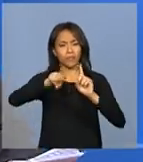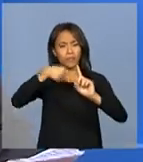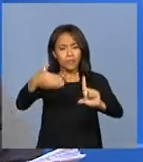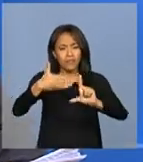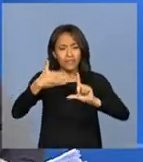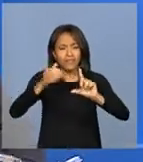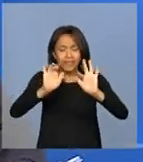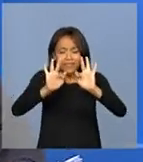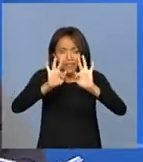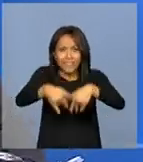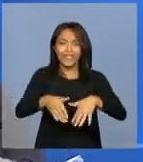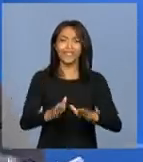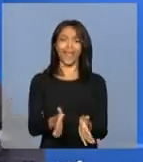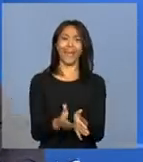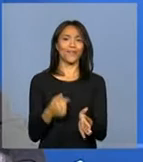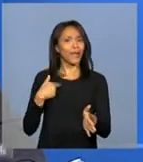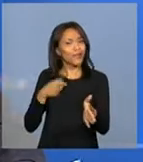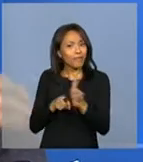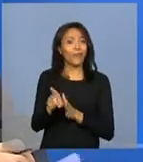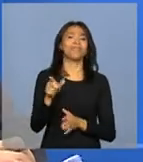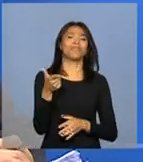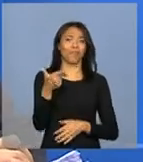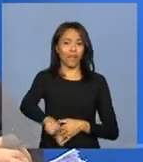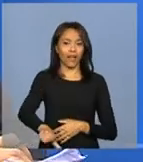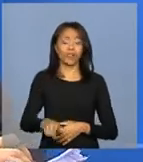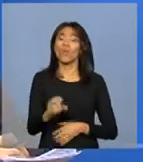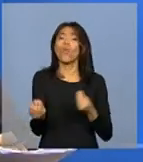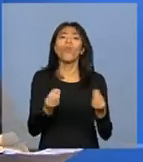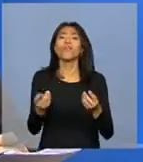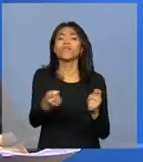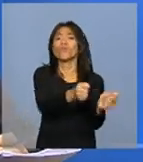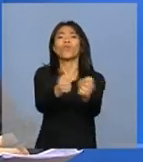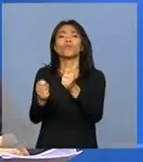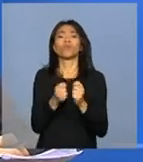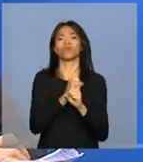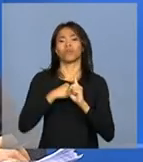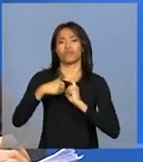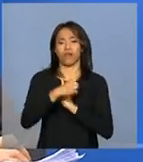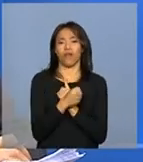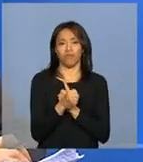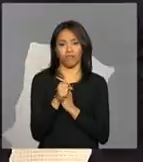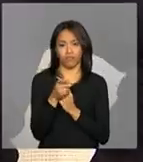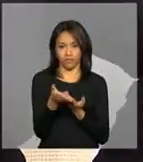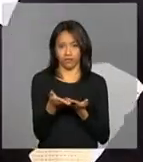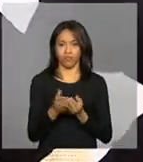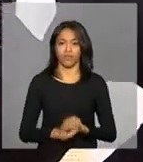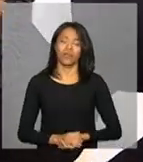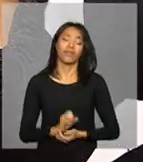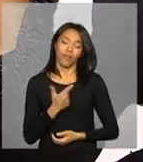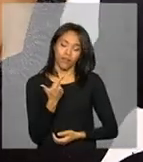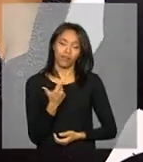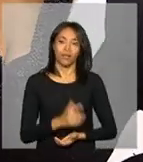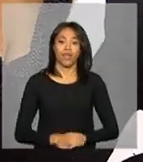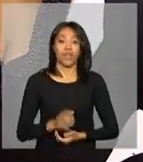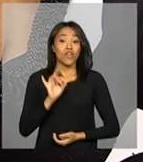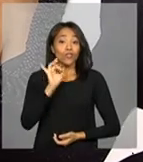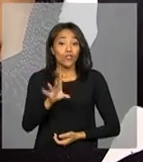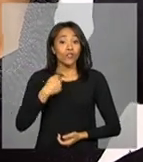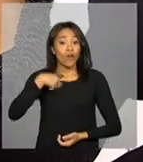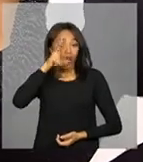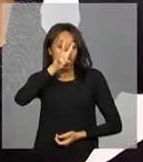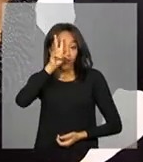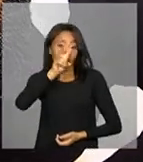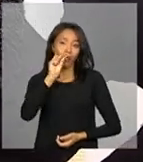bloco tá terminando Eu ainda quero perguntar para você como é que vai ser o controle social Claro não sem dúvida eu só quero lembrar